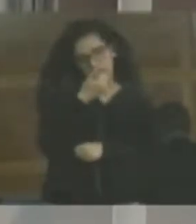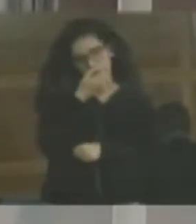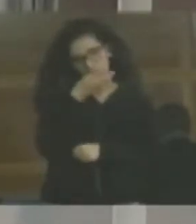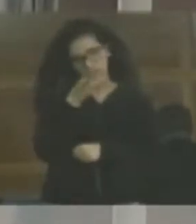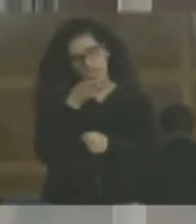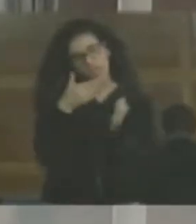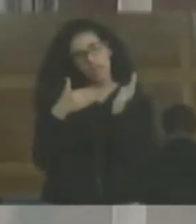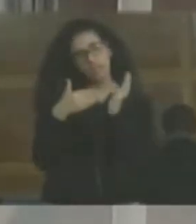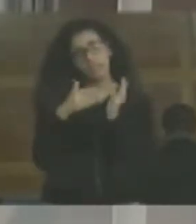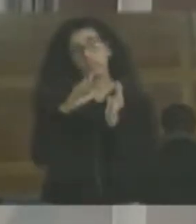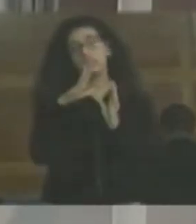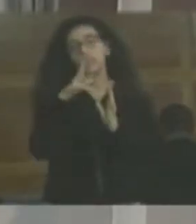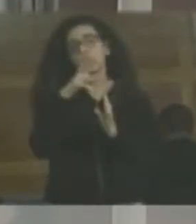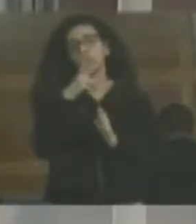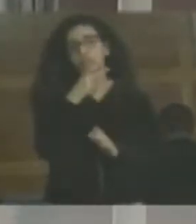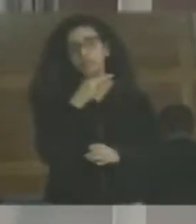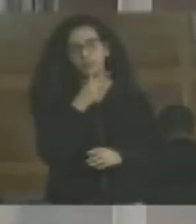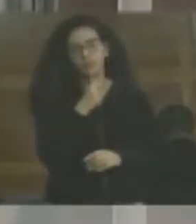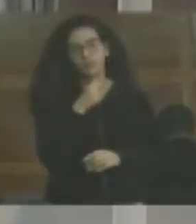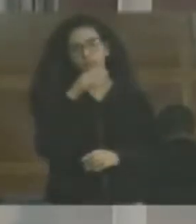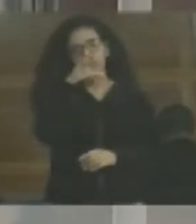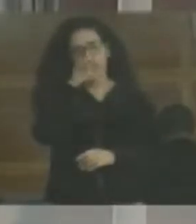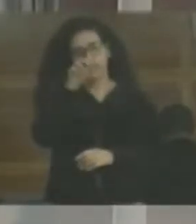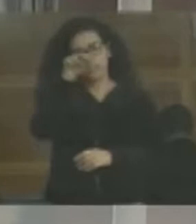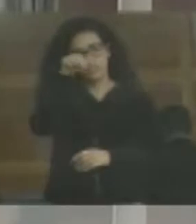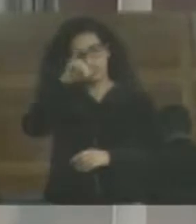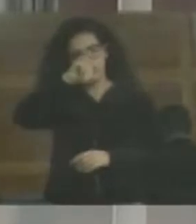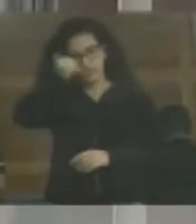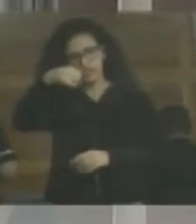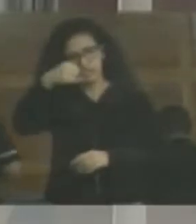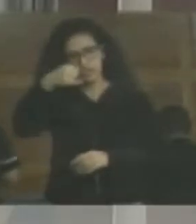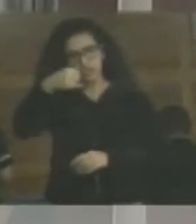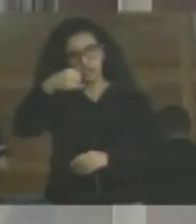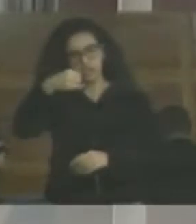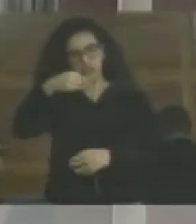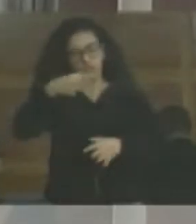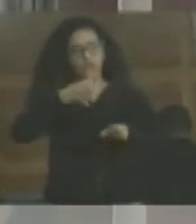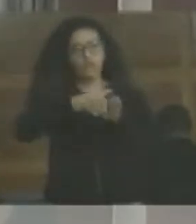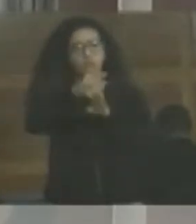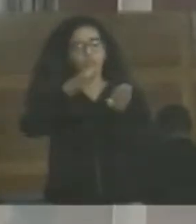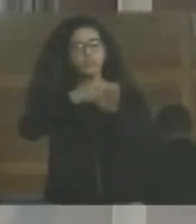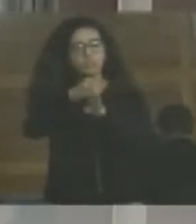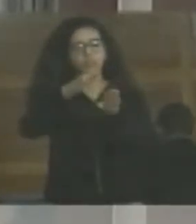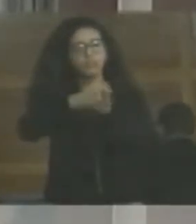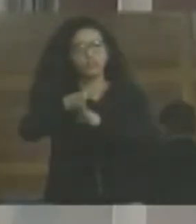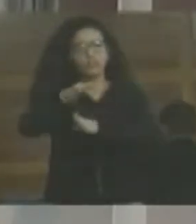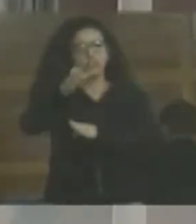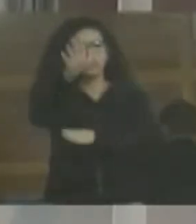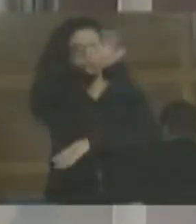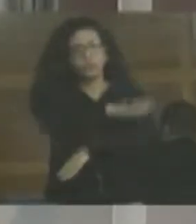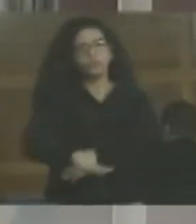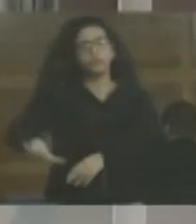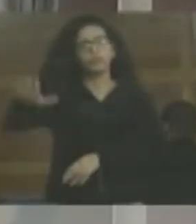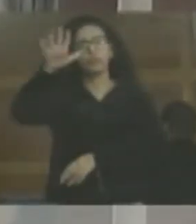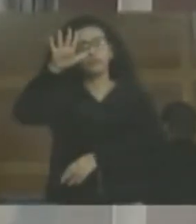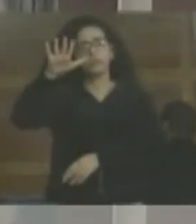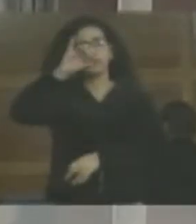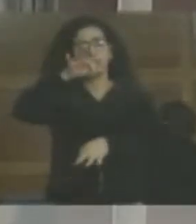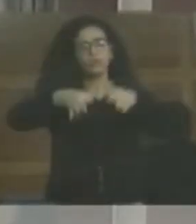2013, até demorou muito, o CNJ, que é o Conselho Nacional de Justiça, através da resolução